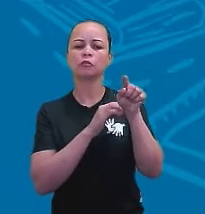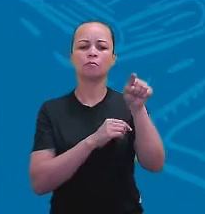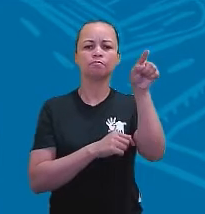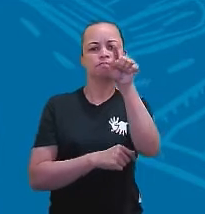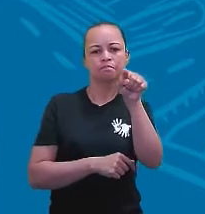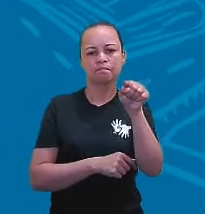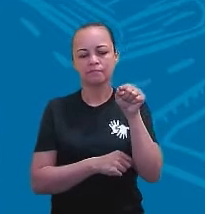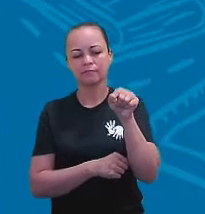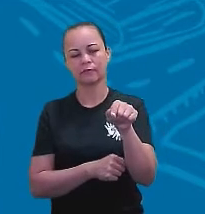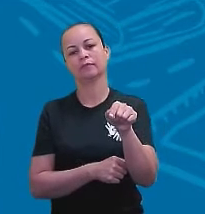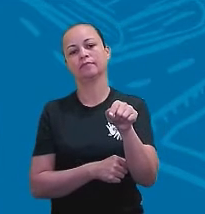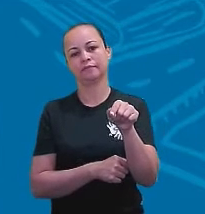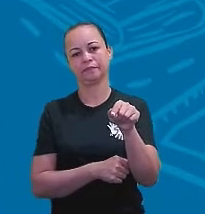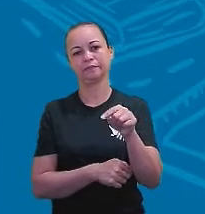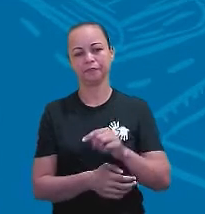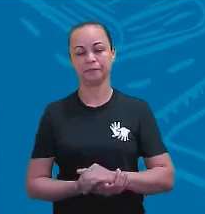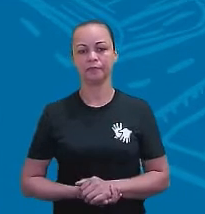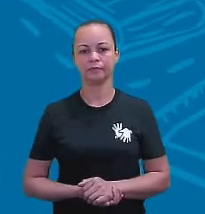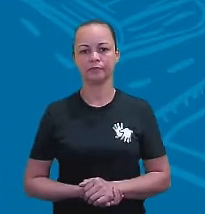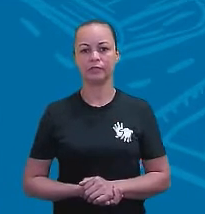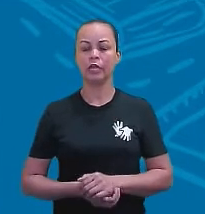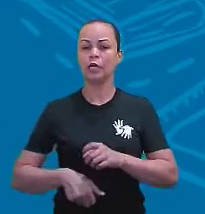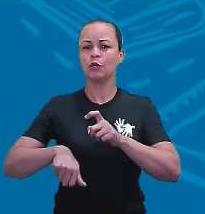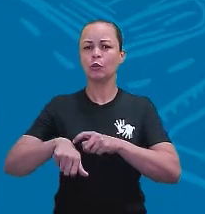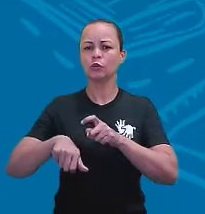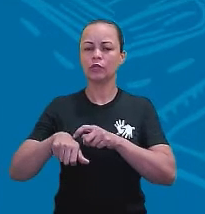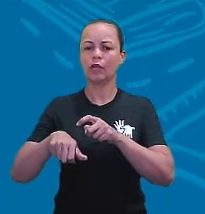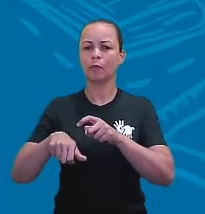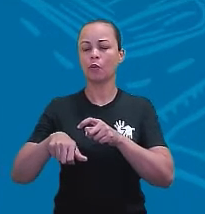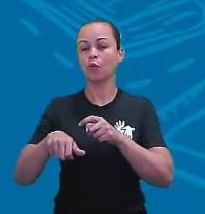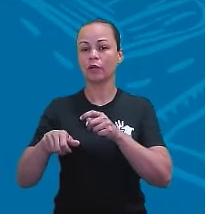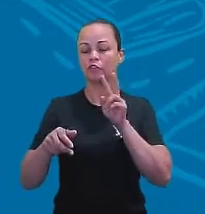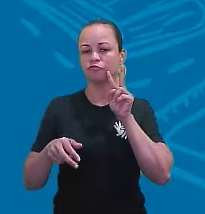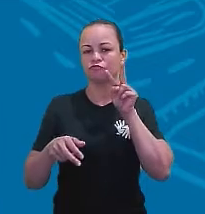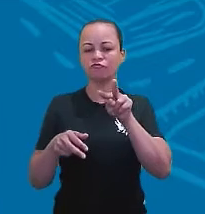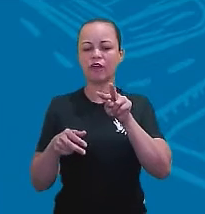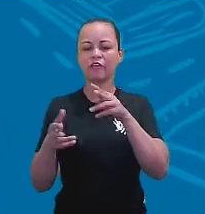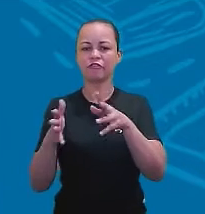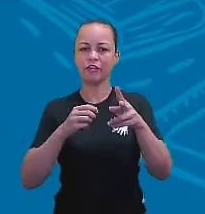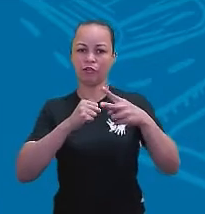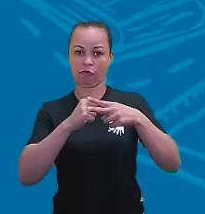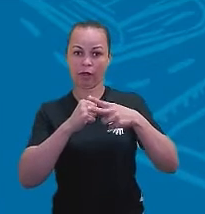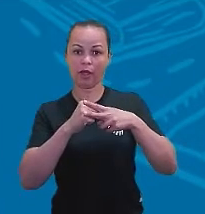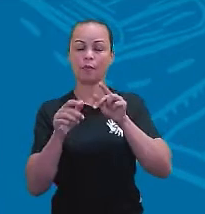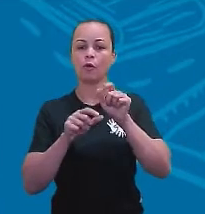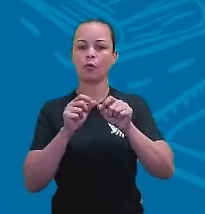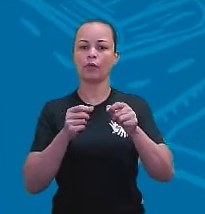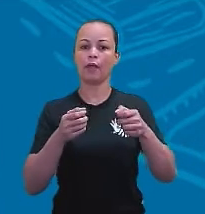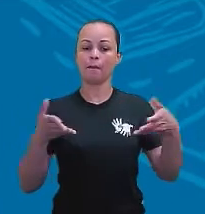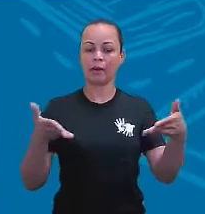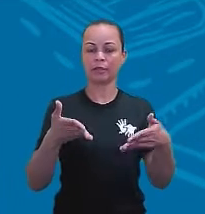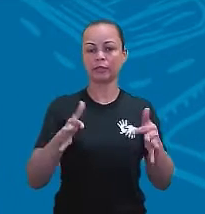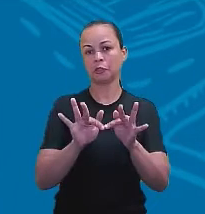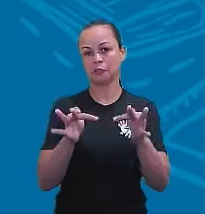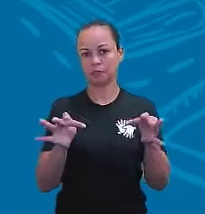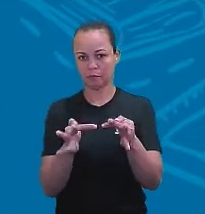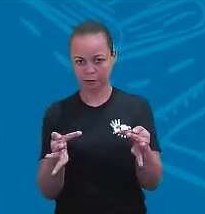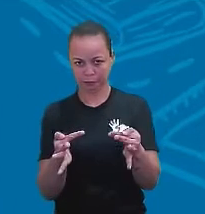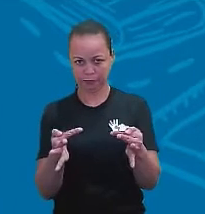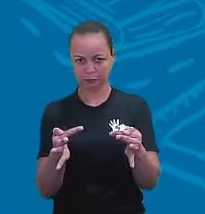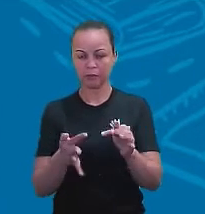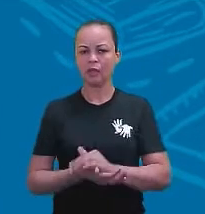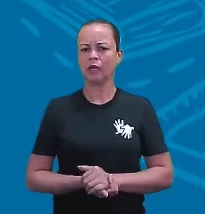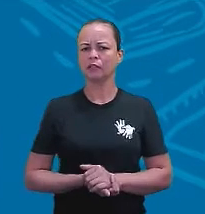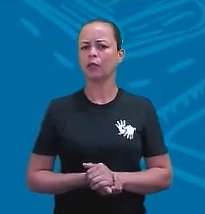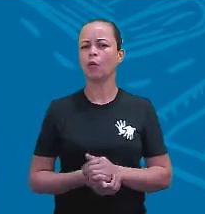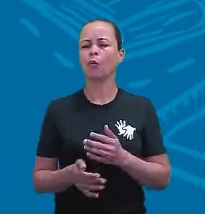chama de interrogativa. E o tempo que a gente vai ver é exatamente o presente simples. Então, coisa